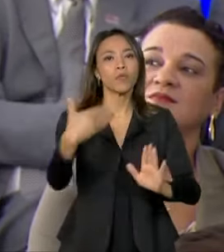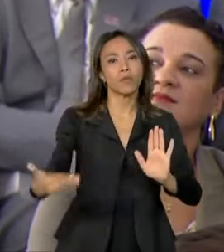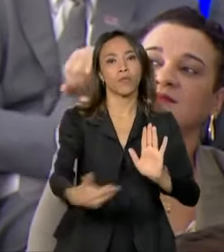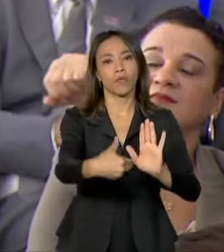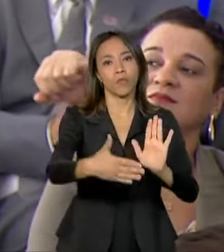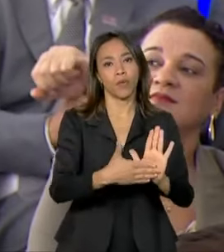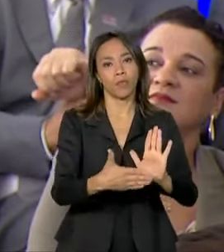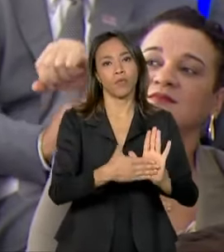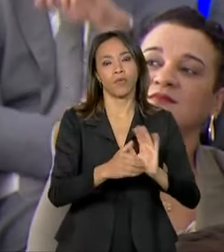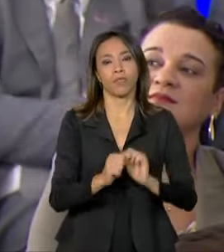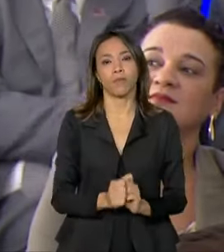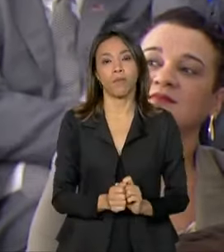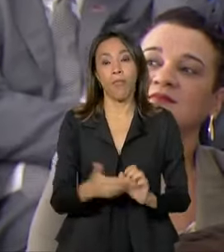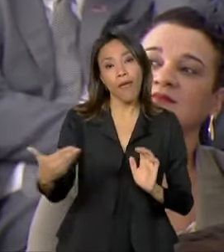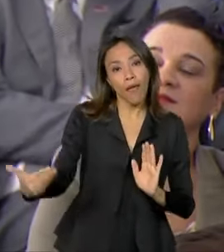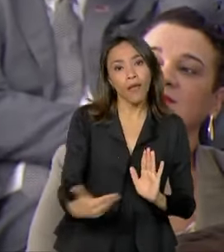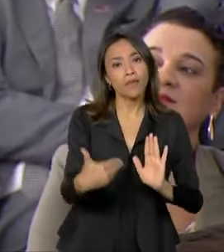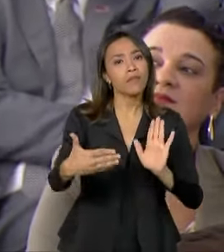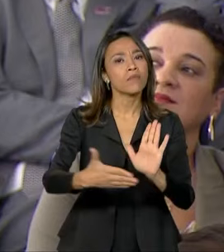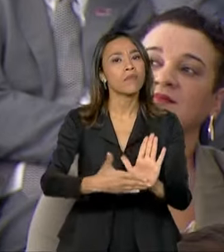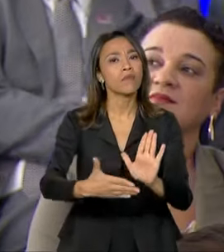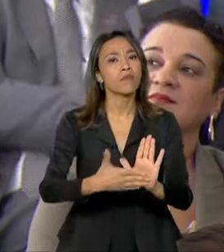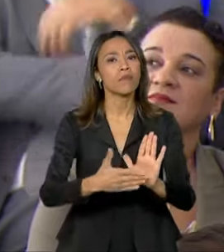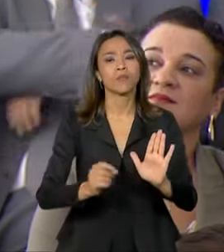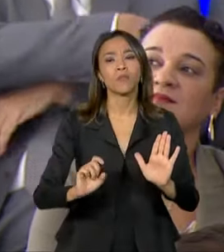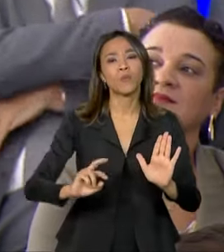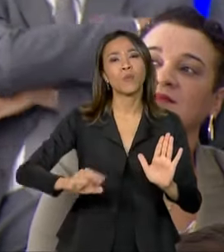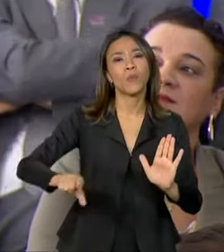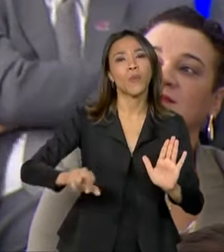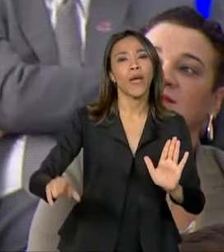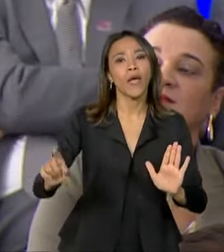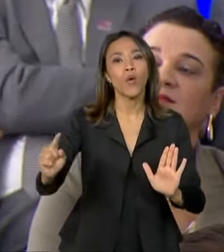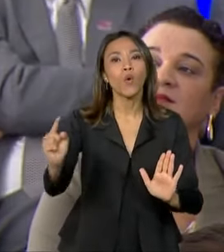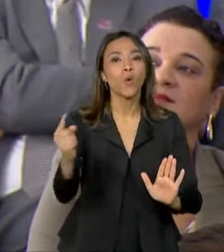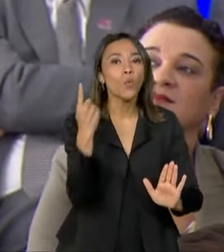Não é uma proposta feita por uma